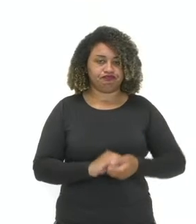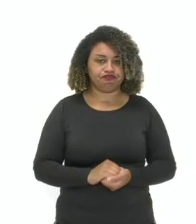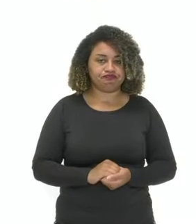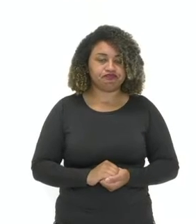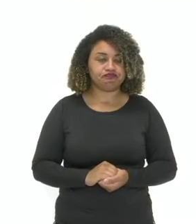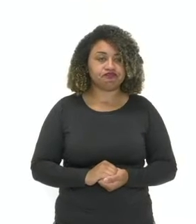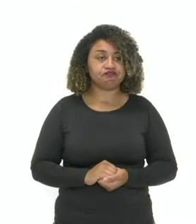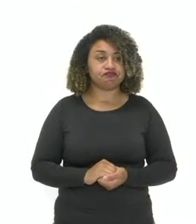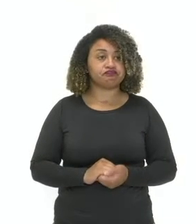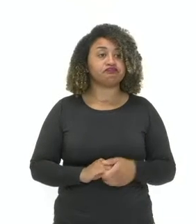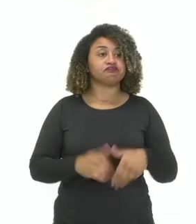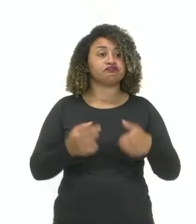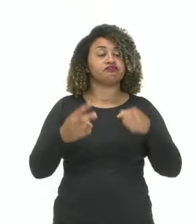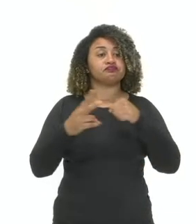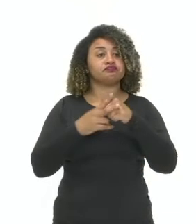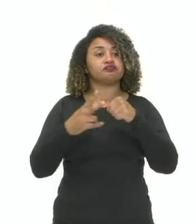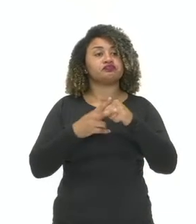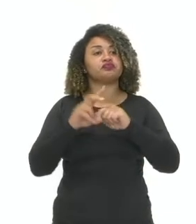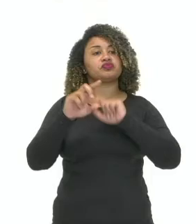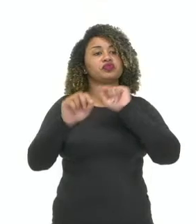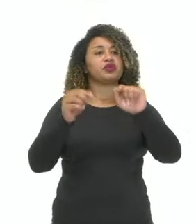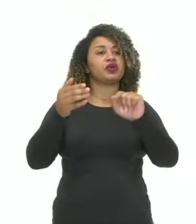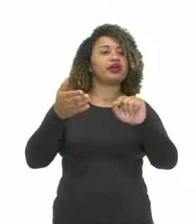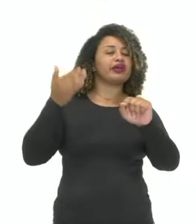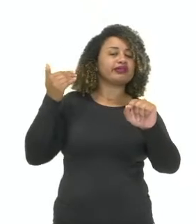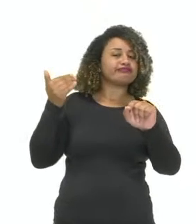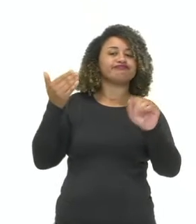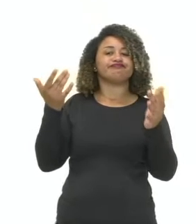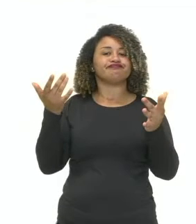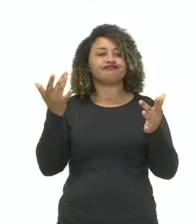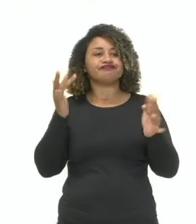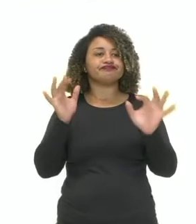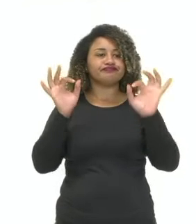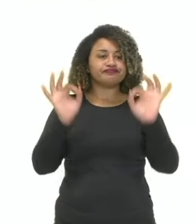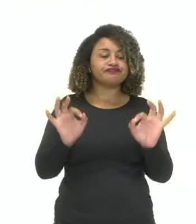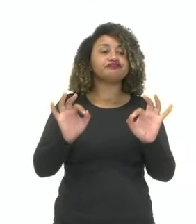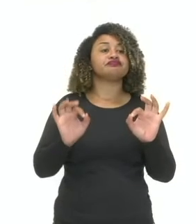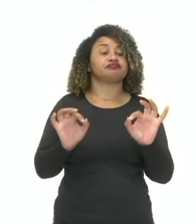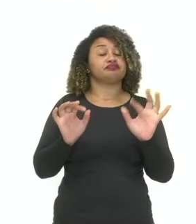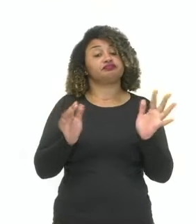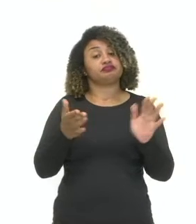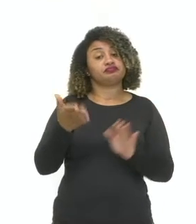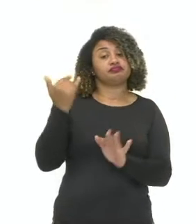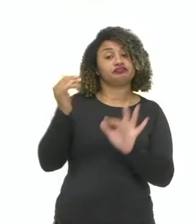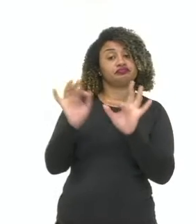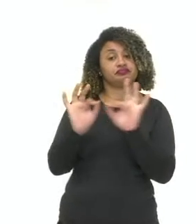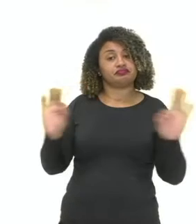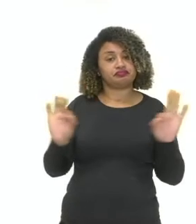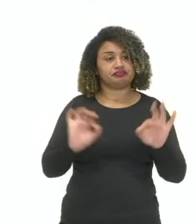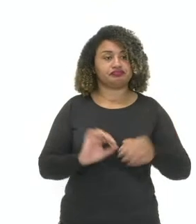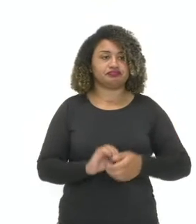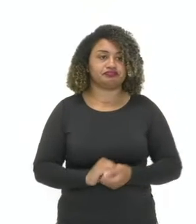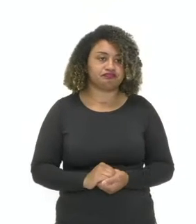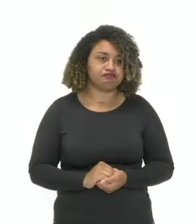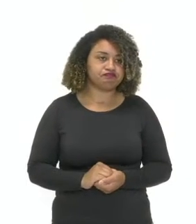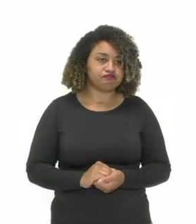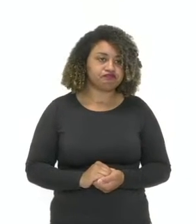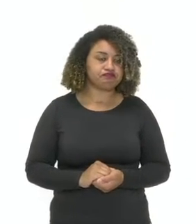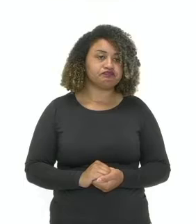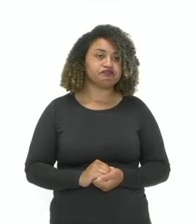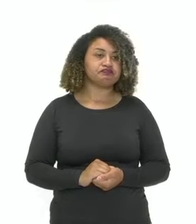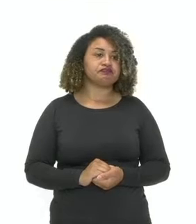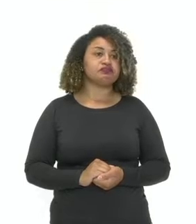esses verbos estão no pretérito indefinido, pretérito simple. Su uso indica acção